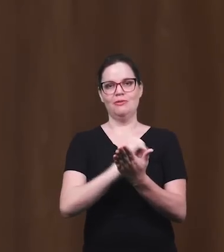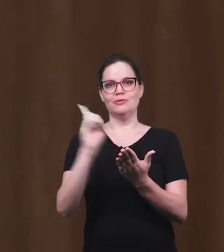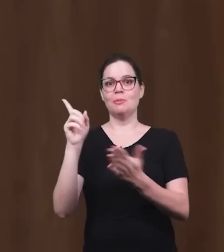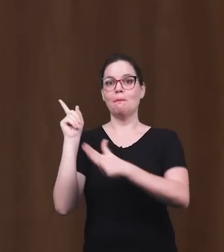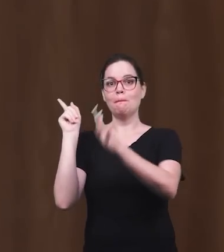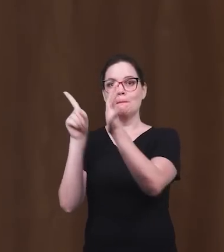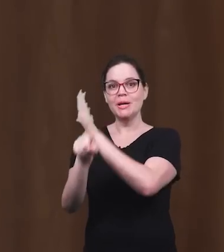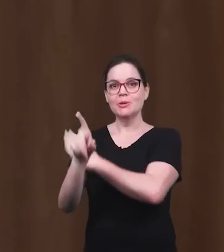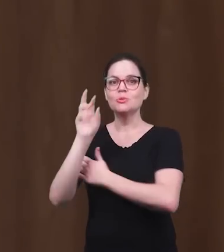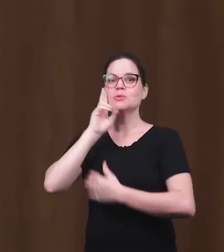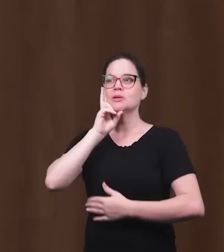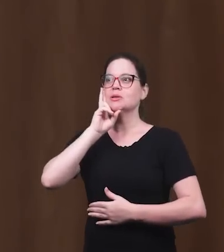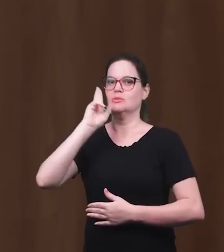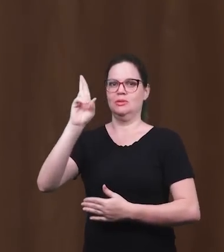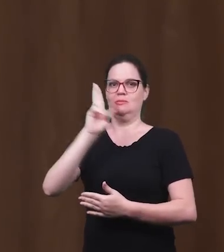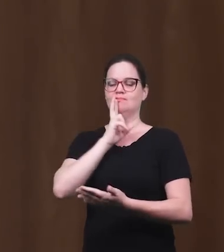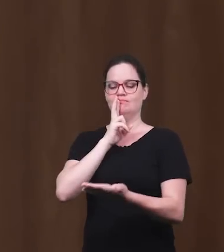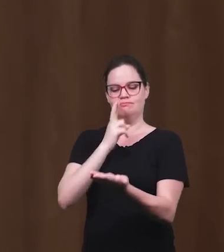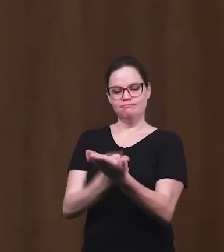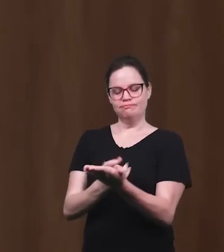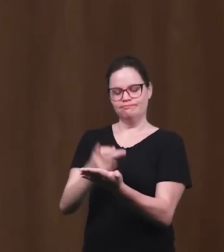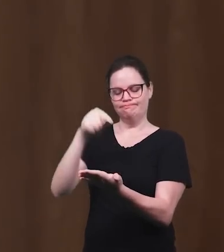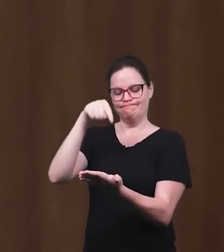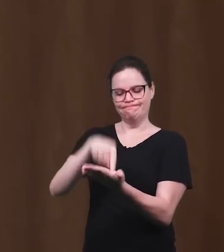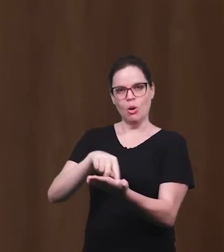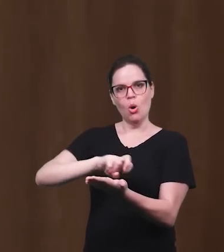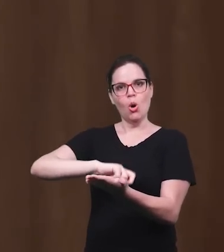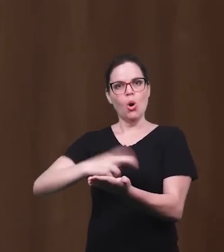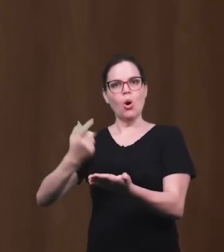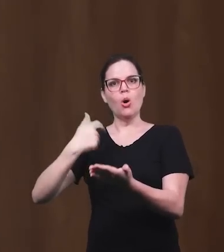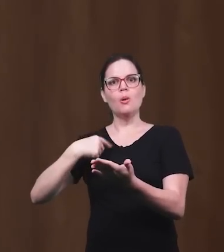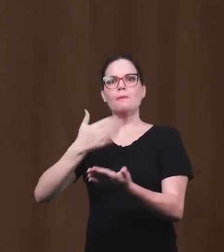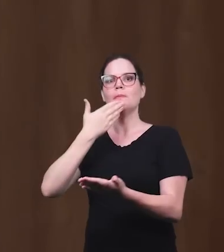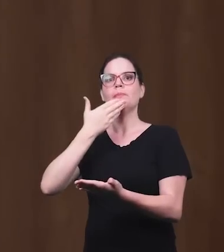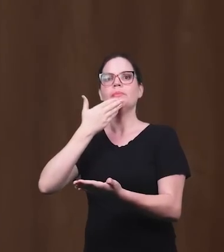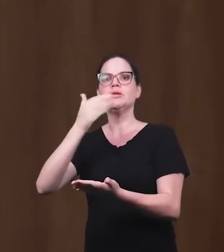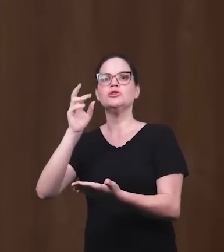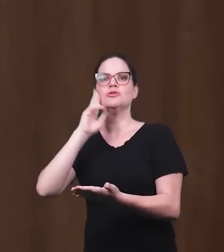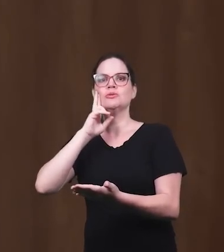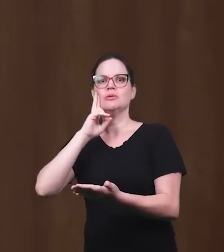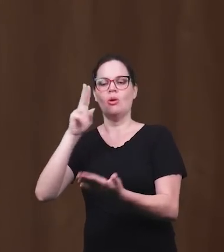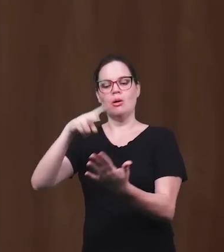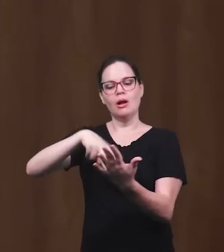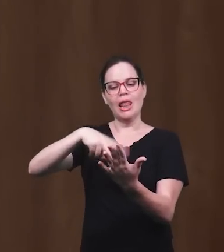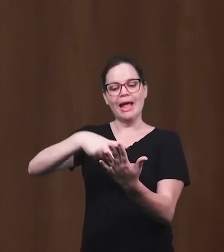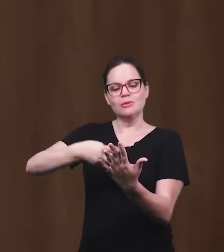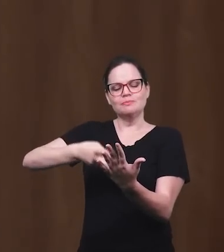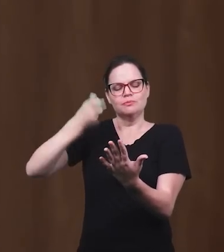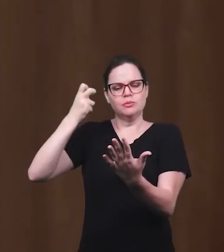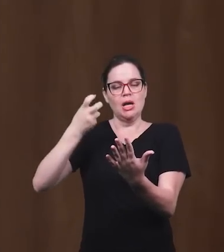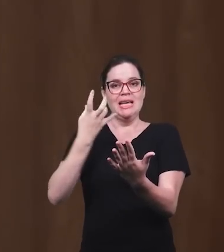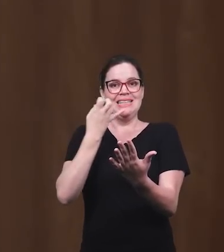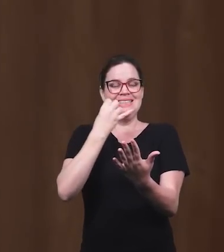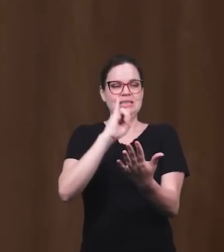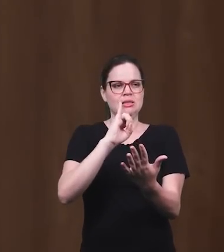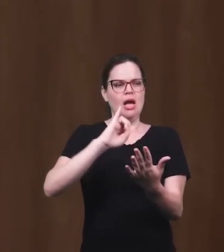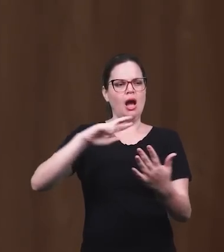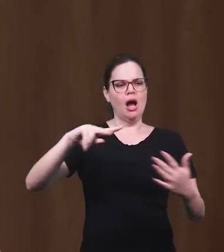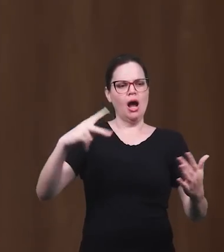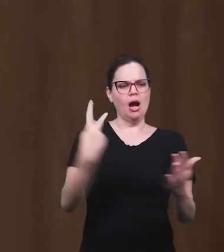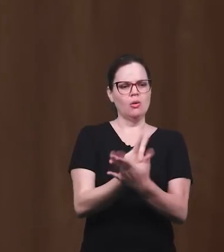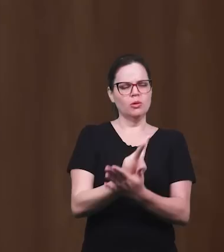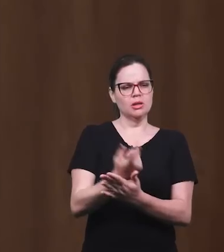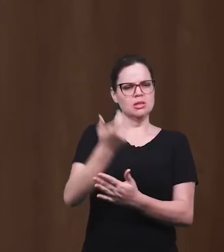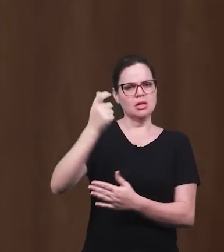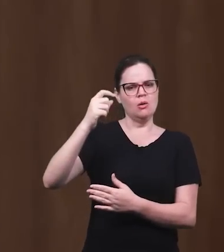ao Senhor, como observando ao Senhor. Porque tudo aquilo que vier contra a palavra ou